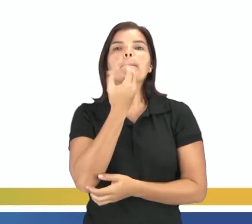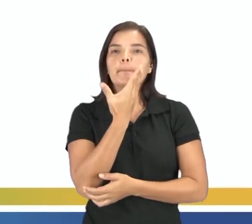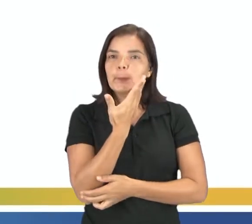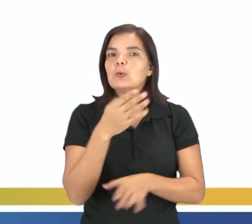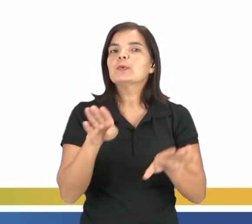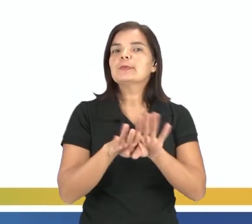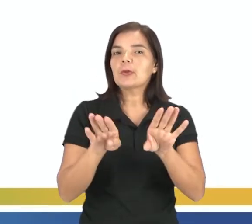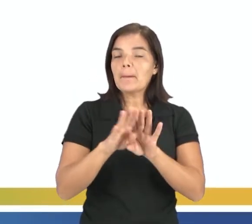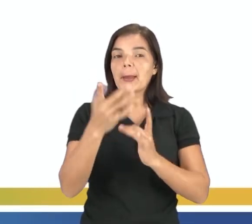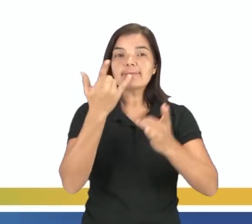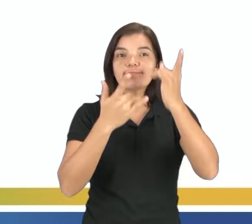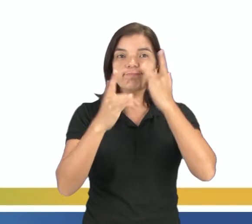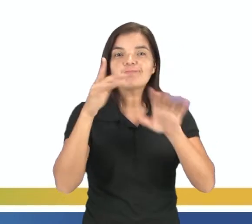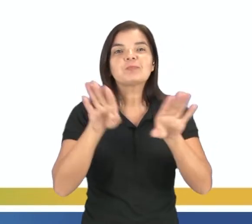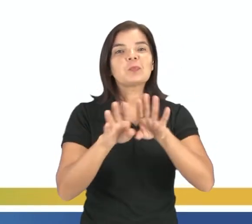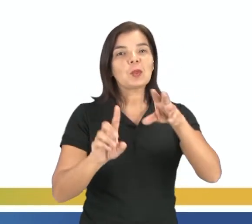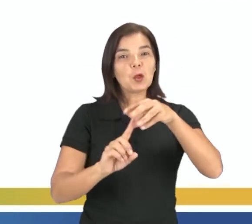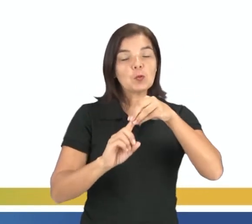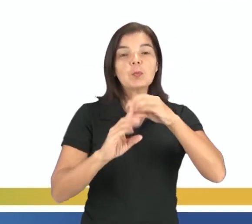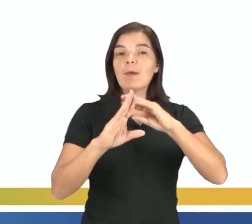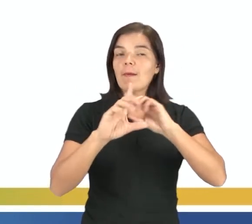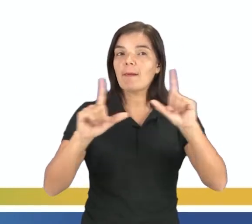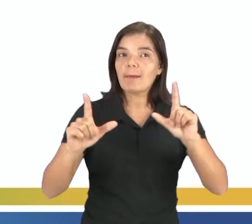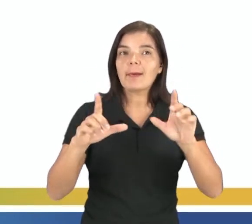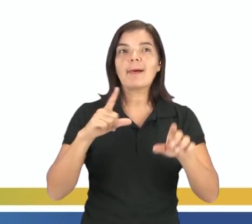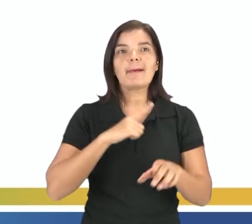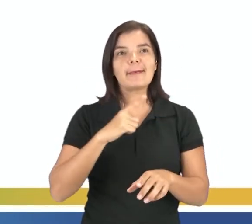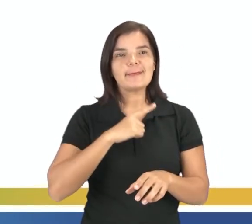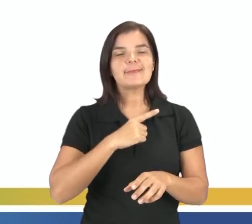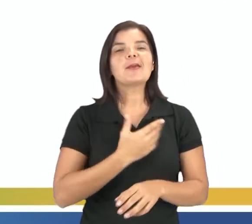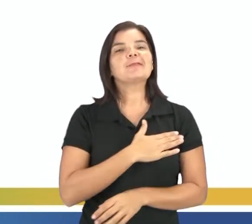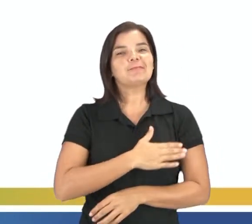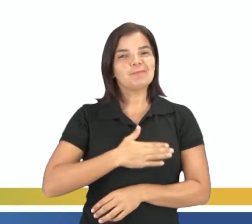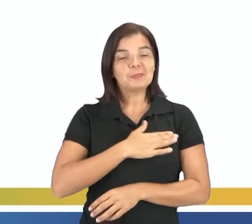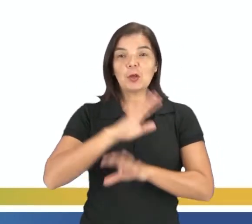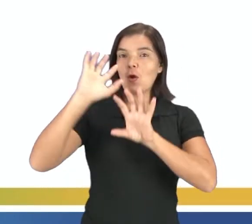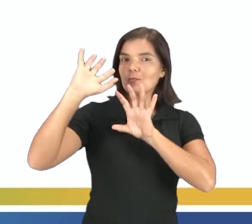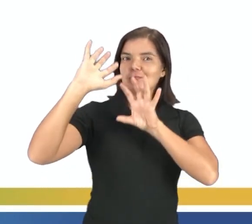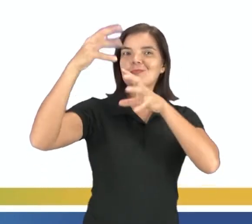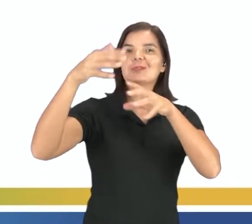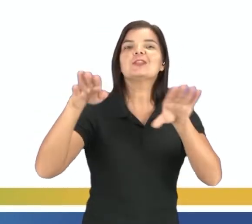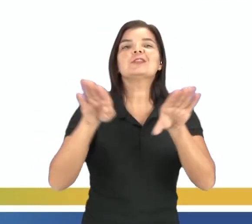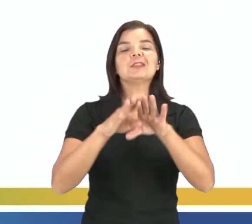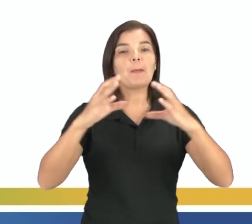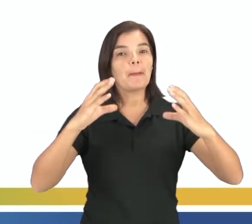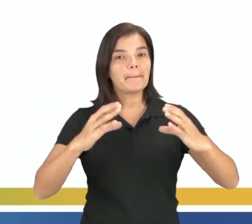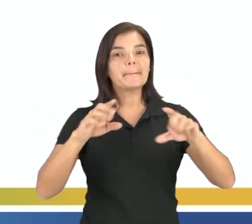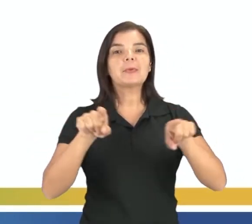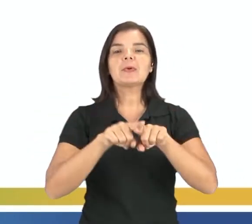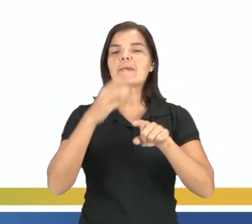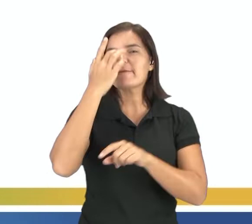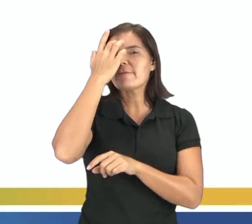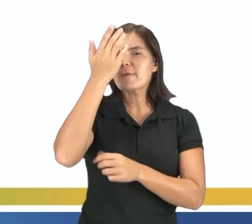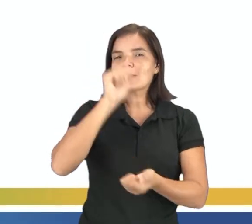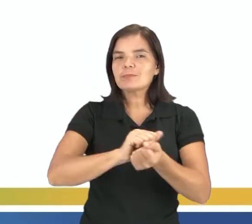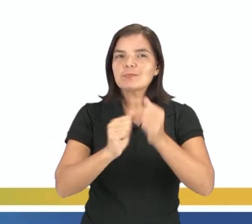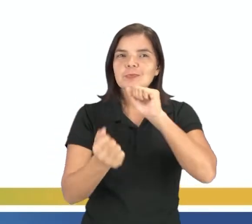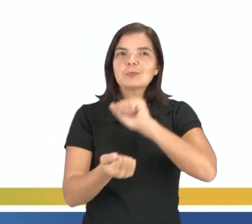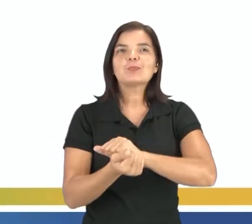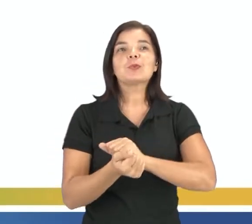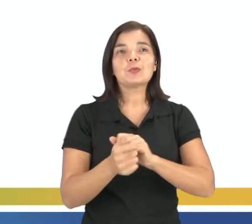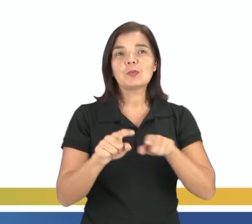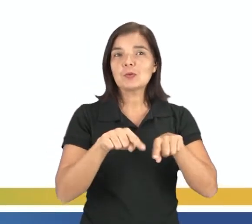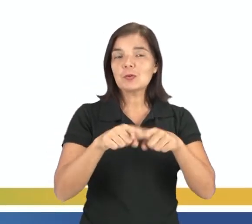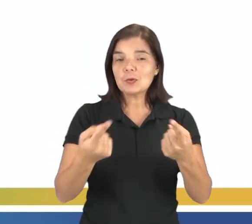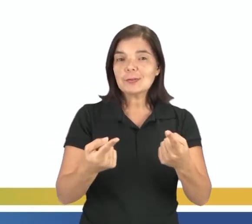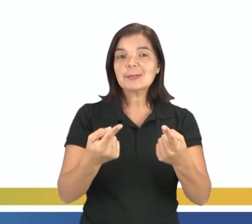O basquete que tinha objetivo claro, tinha o seu atrativo, que é a cesta e a bola, facilmente adaptável.